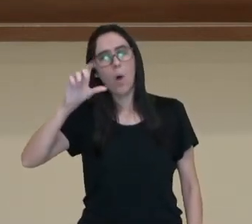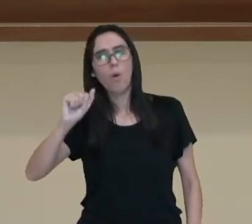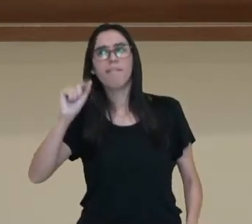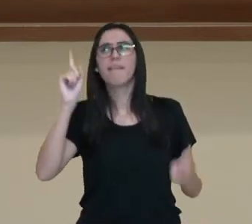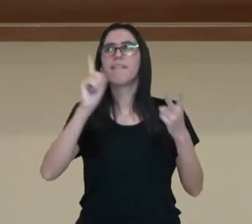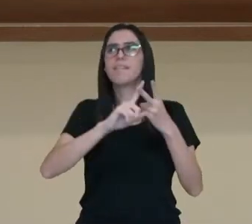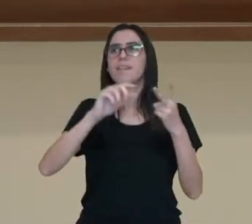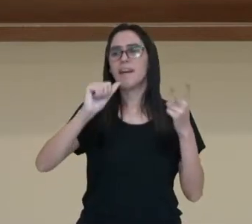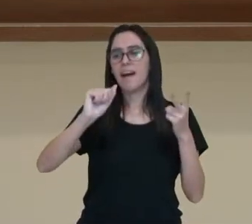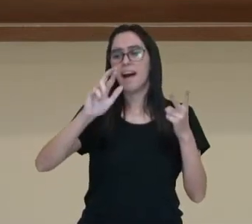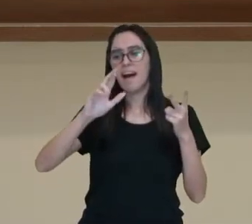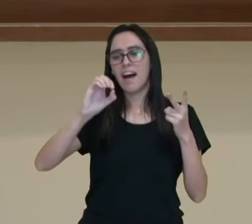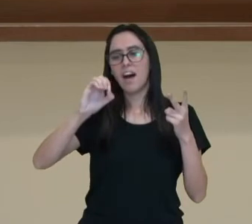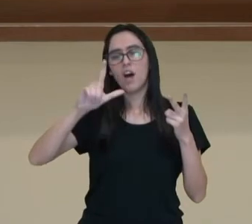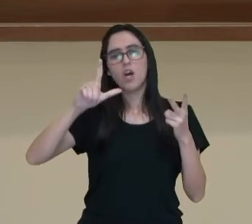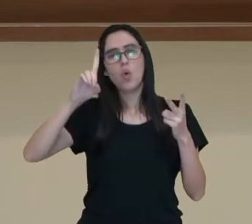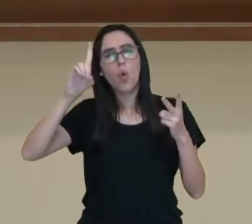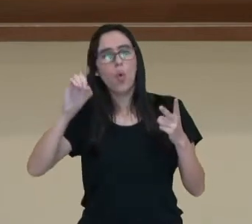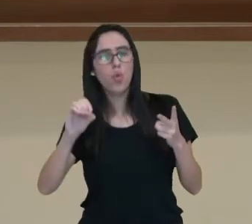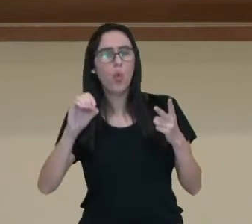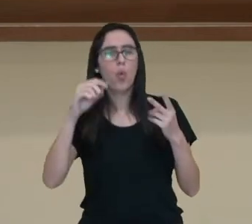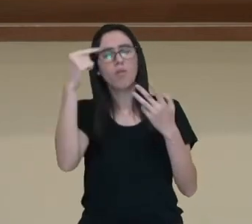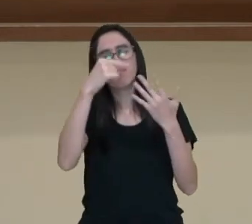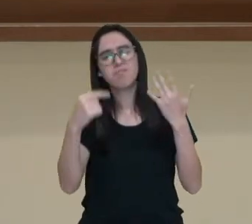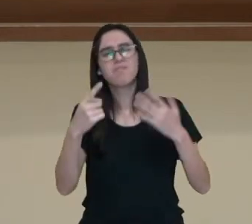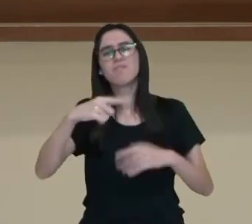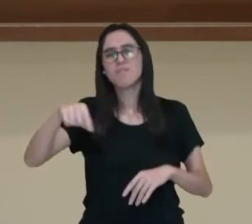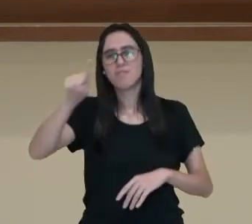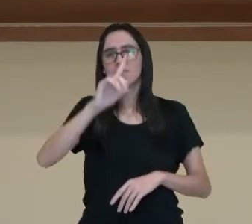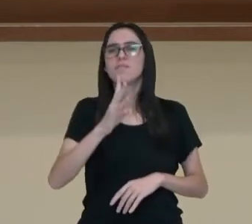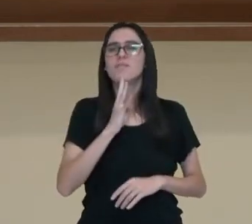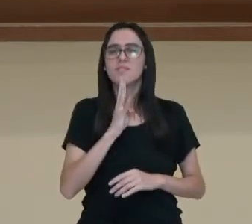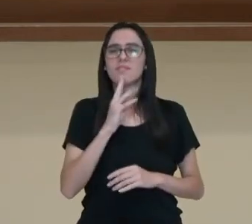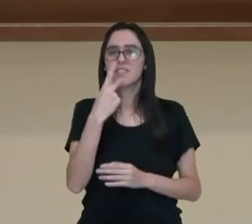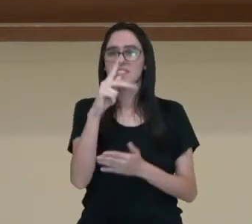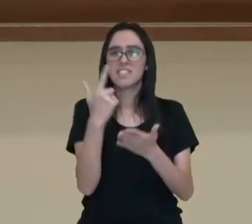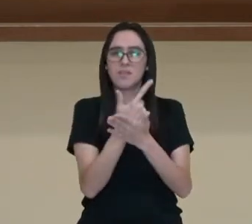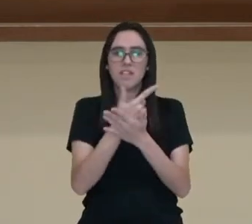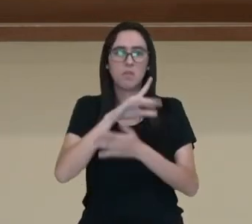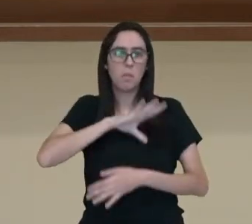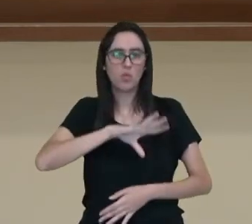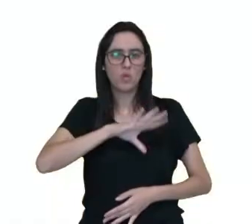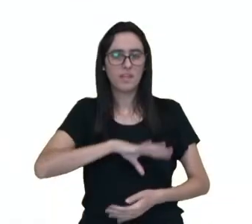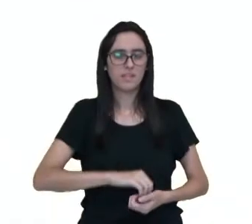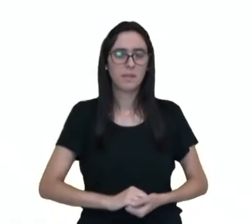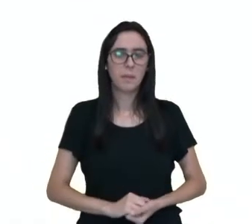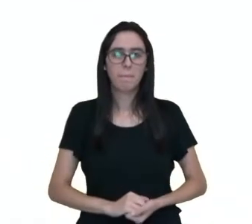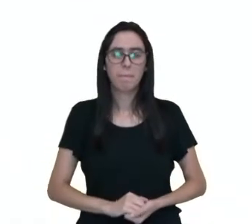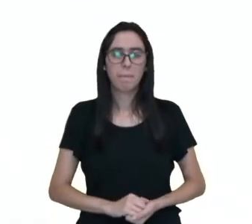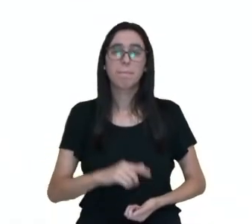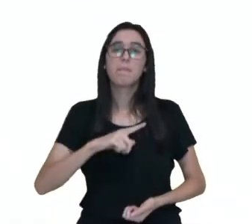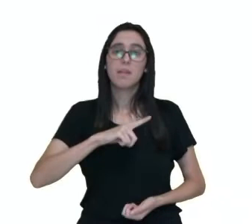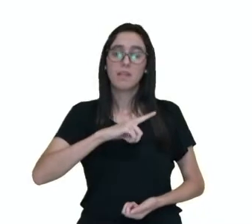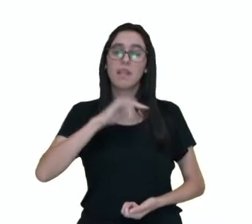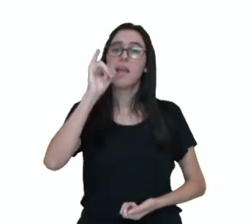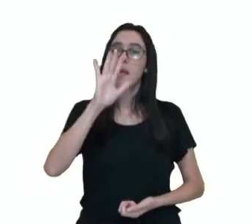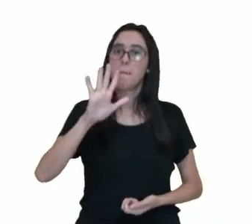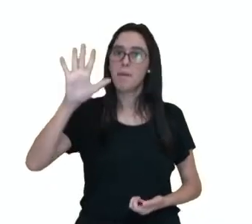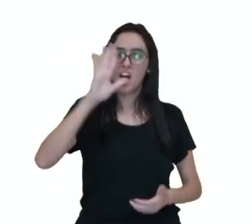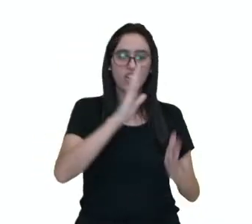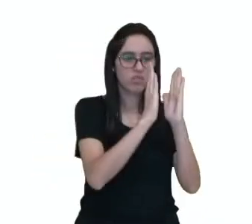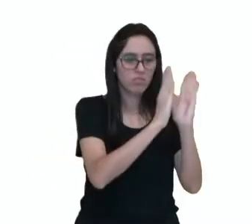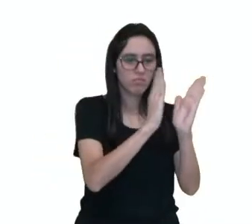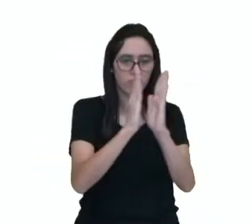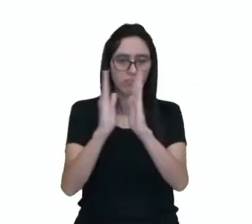o Agar, que você já viu isso em algum momento no seu livro de português. Sequência de imagens que montam